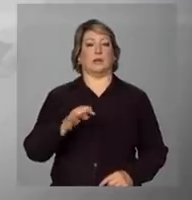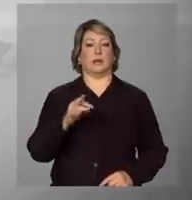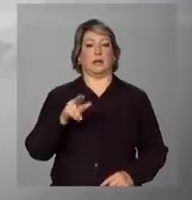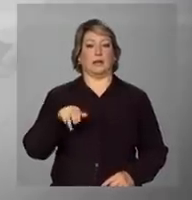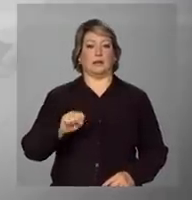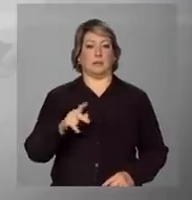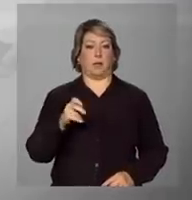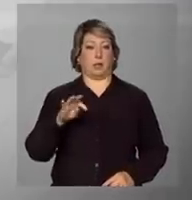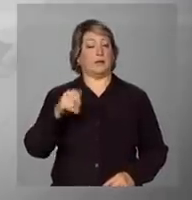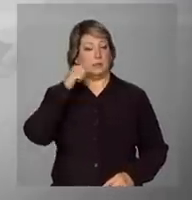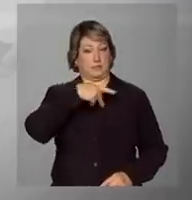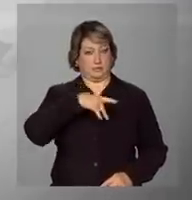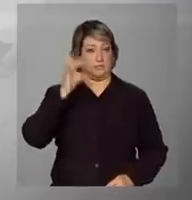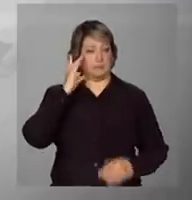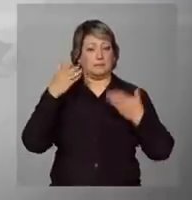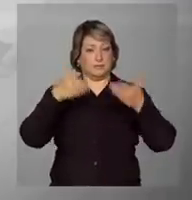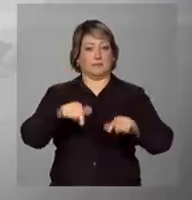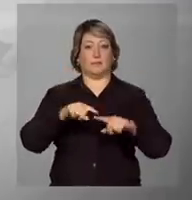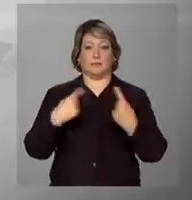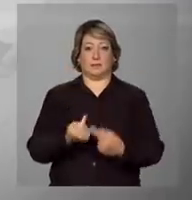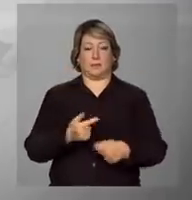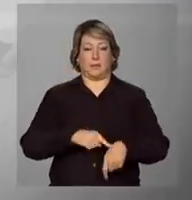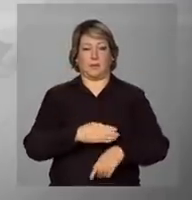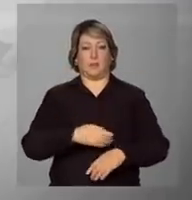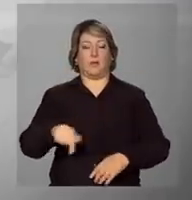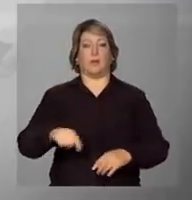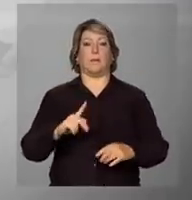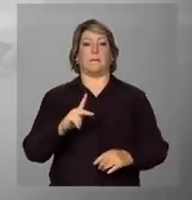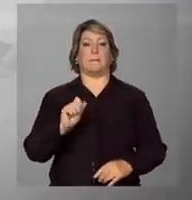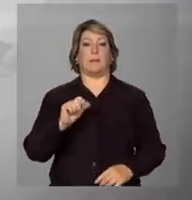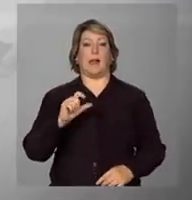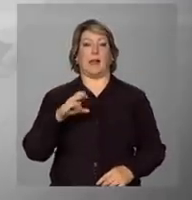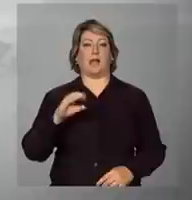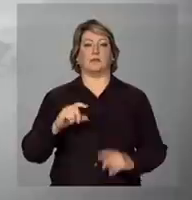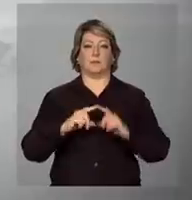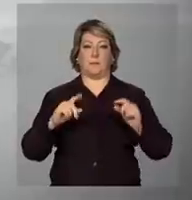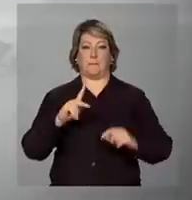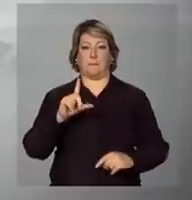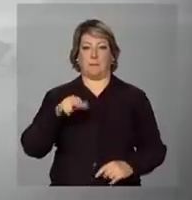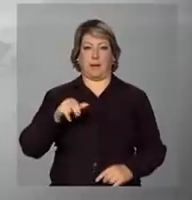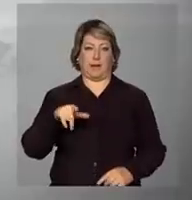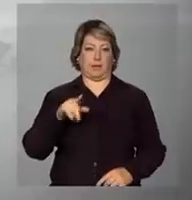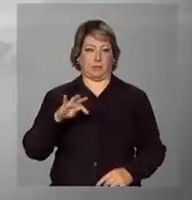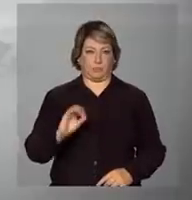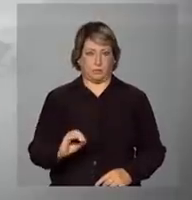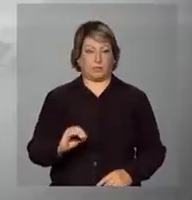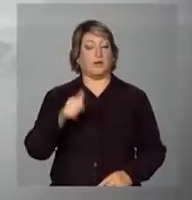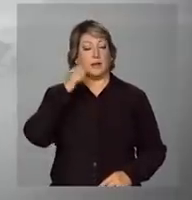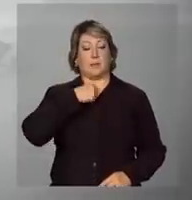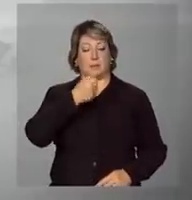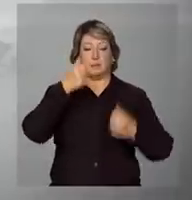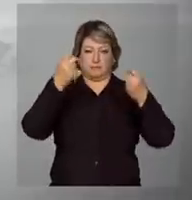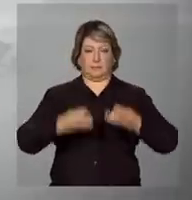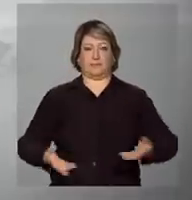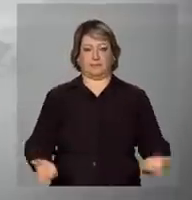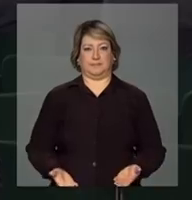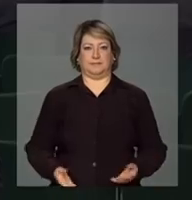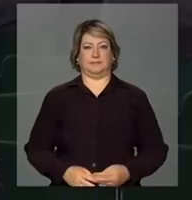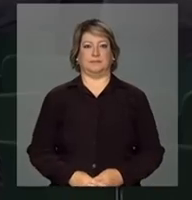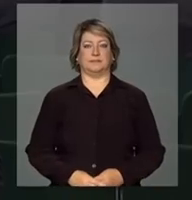Dilma Rousseff participa da cerimônia daqui a pouco no Palácio do Planalto. Lá está a repórter Mara Kenupi. Bom dia, Mara.